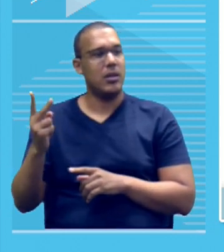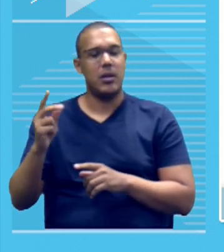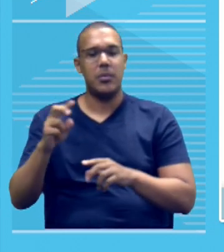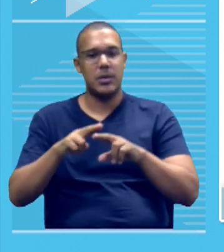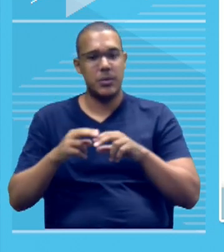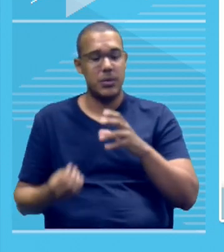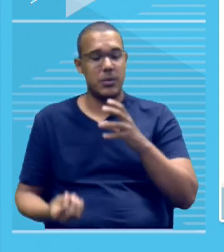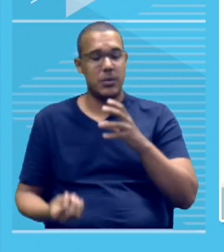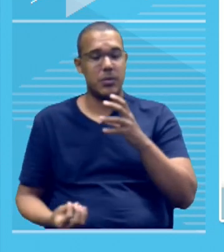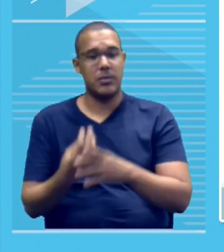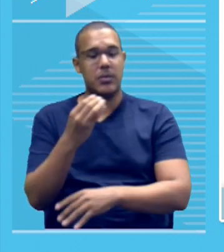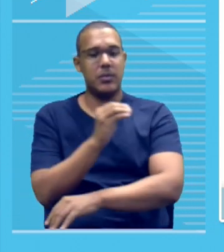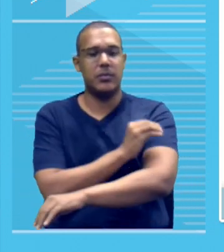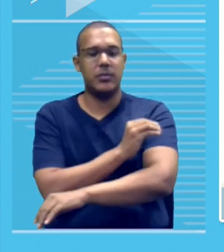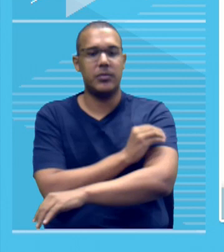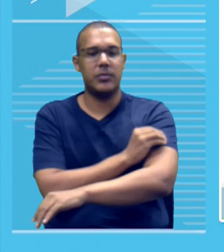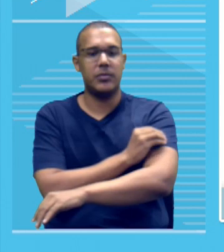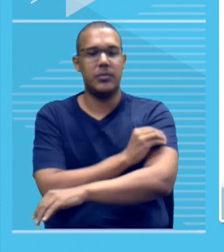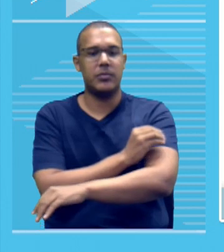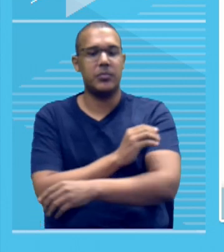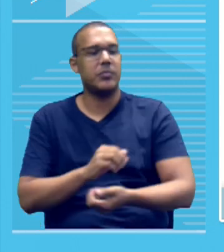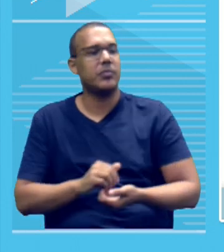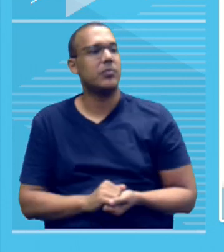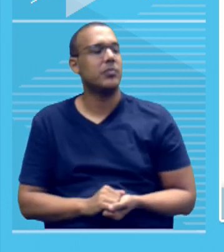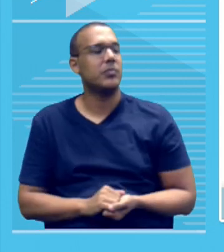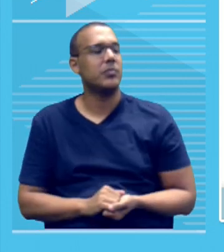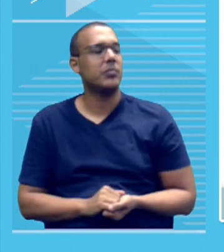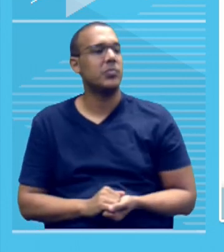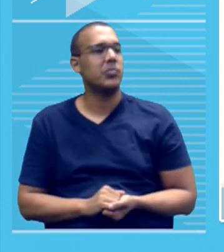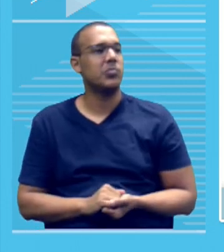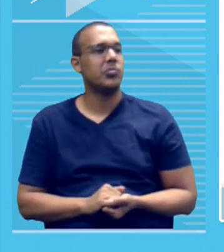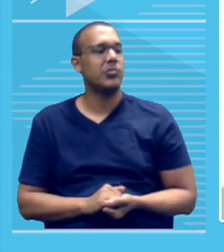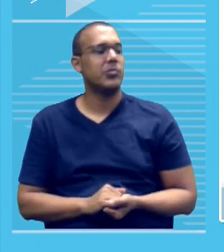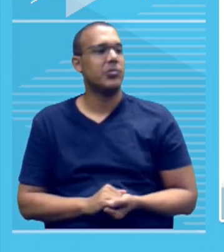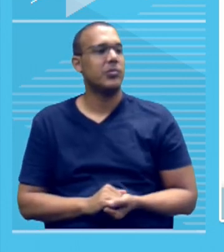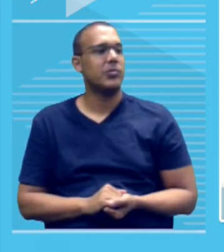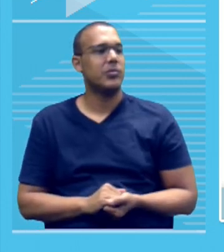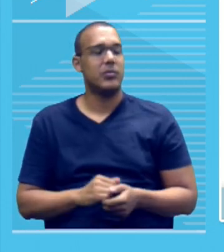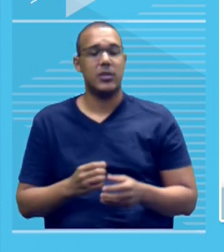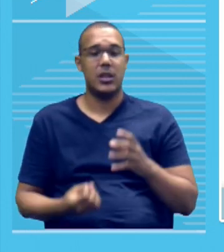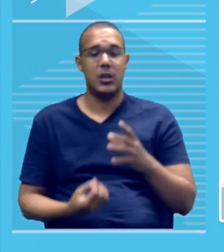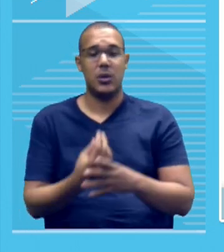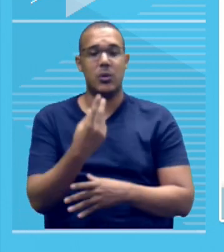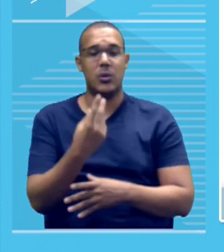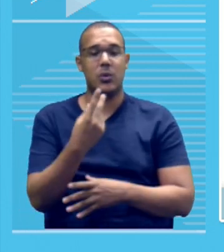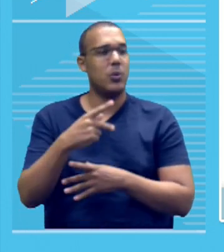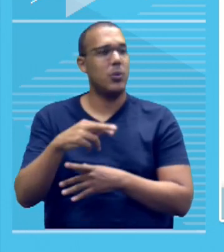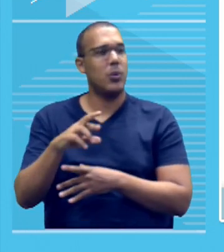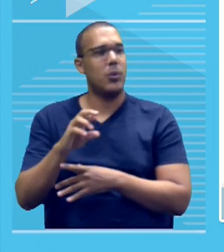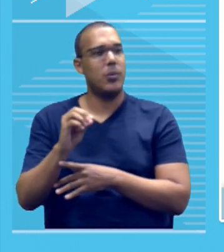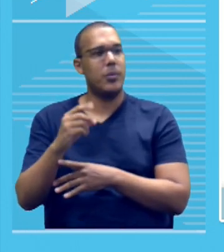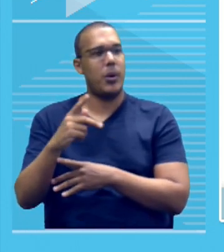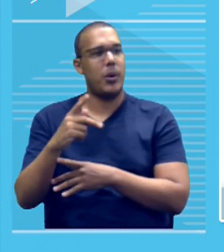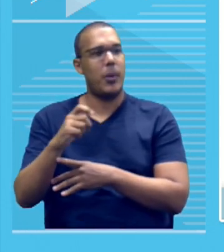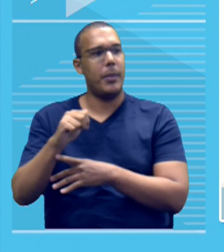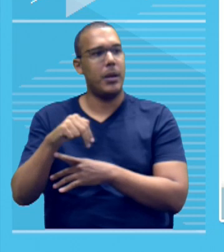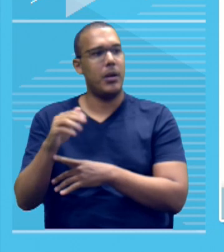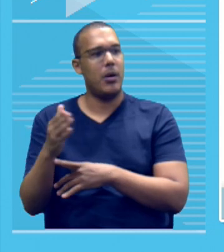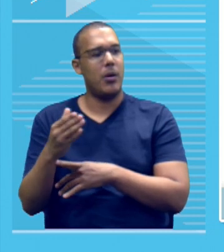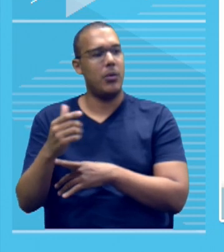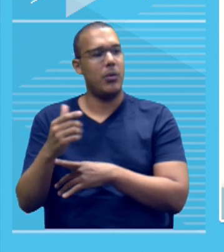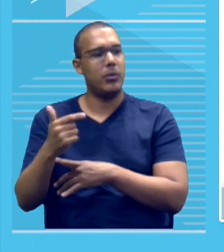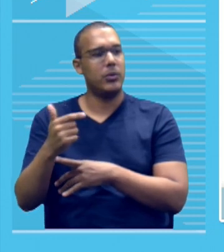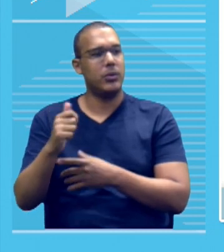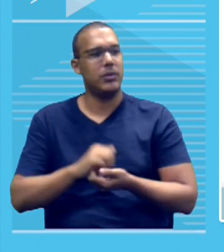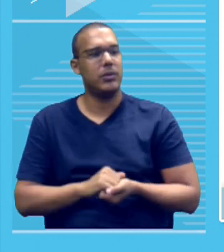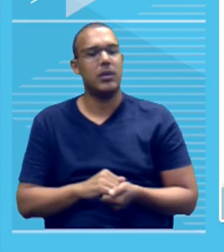é um álcool? É hidroxila em carbono saturado, formou o propanol 2. Então, esta reação, ela torna-se